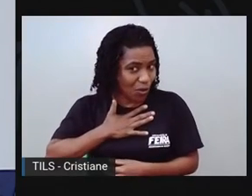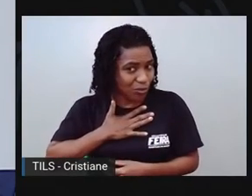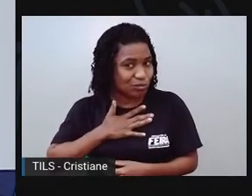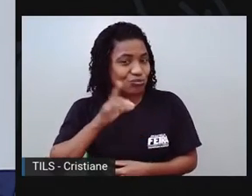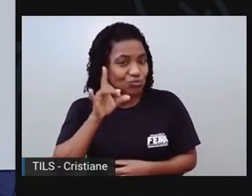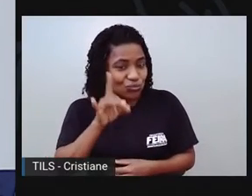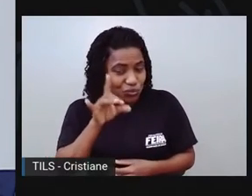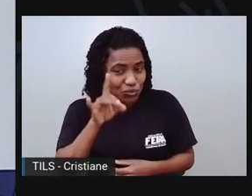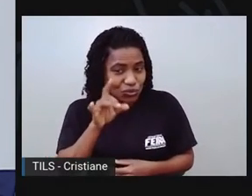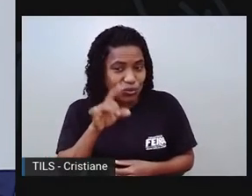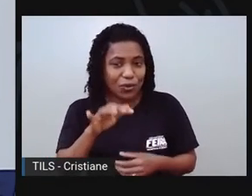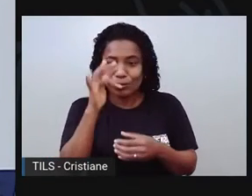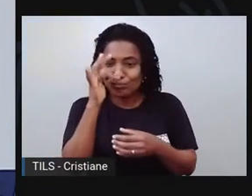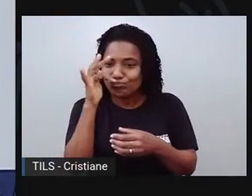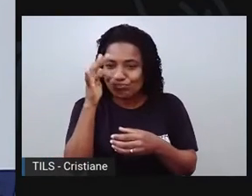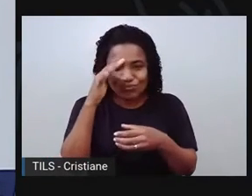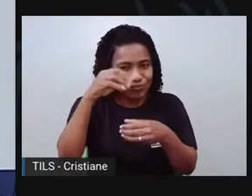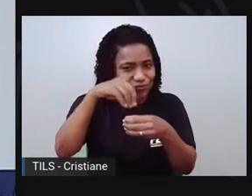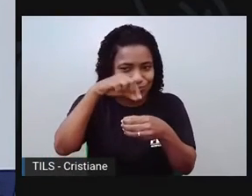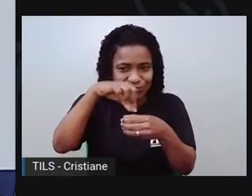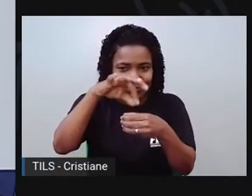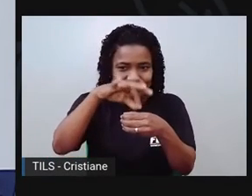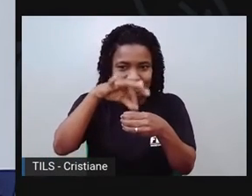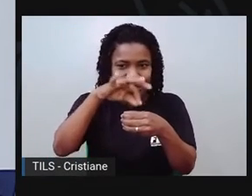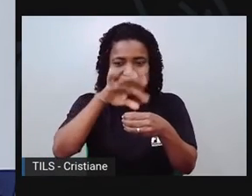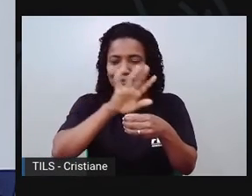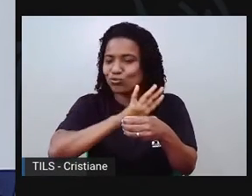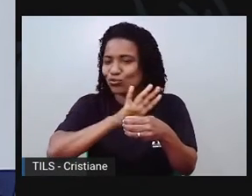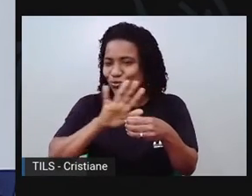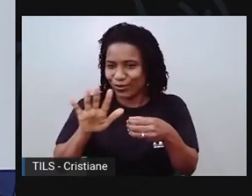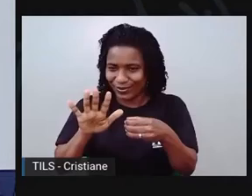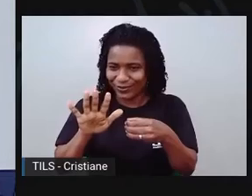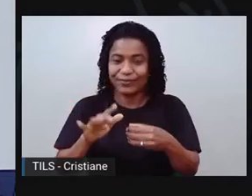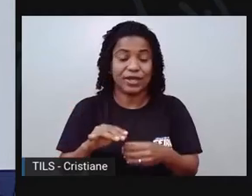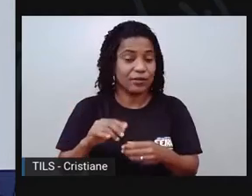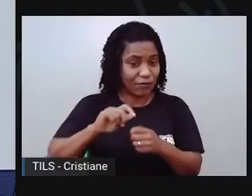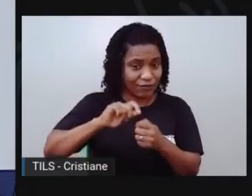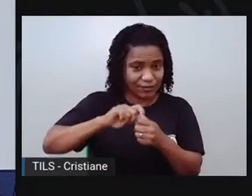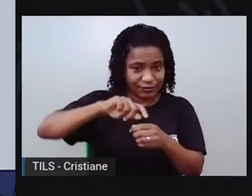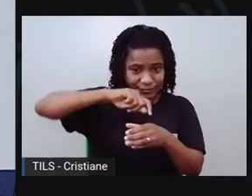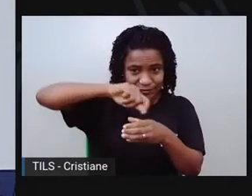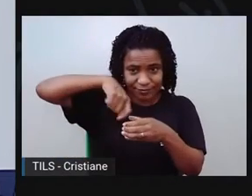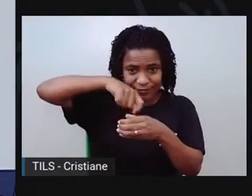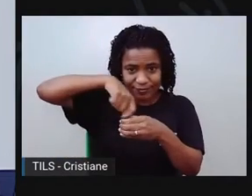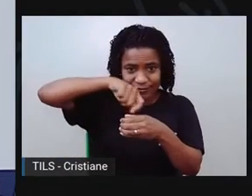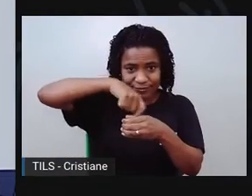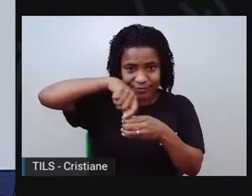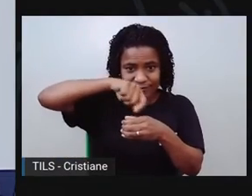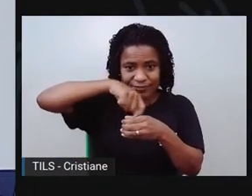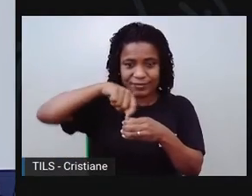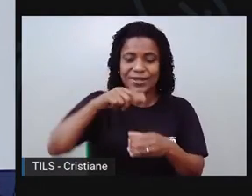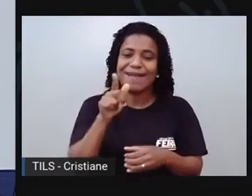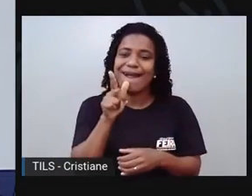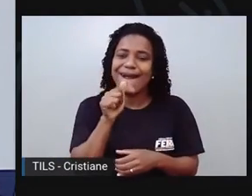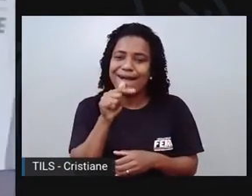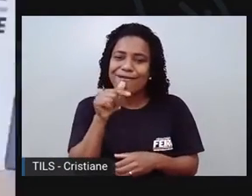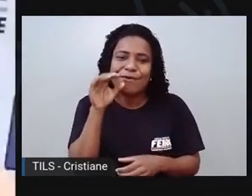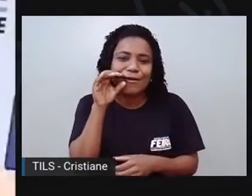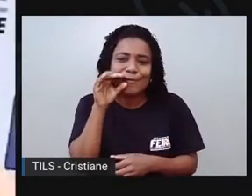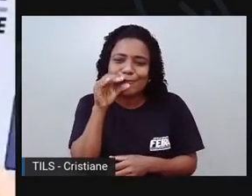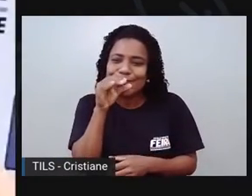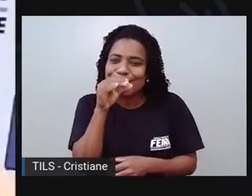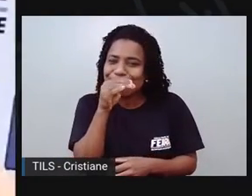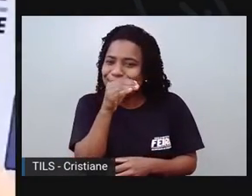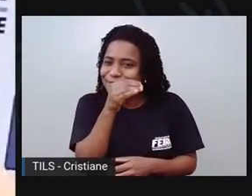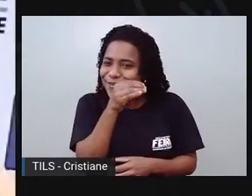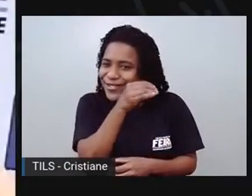aqui, nesse potinho, que já tá aqui, ó. Eu tenho um bule com água bem quentinha.